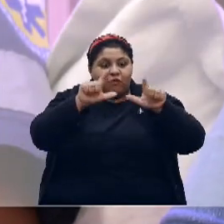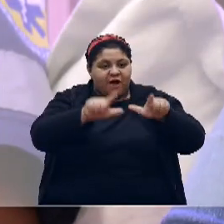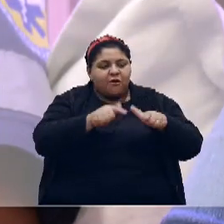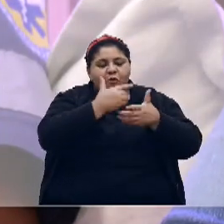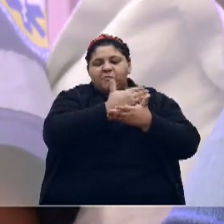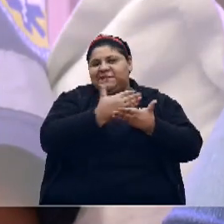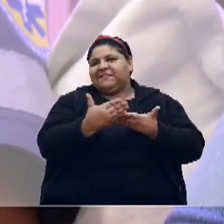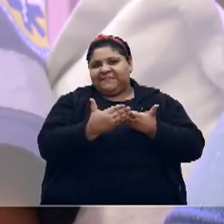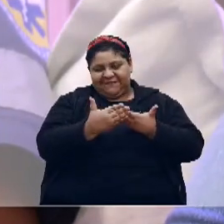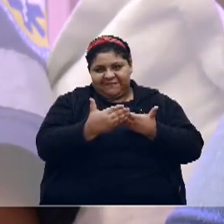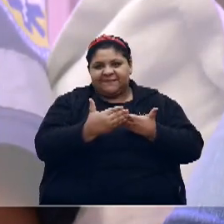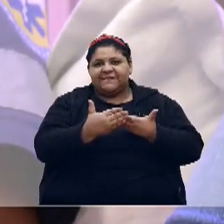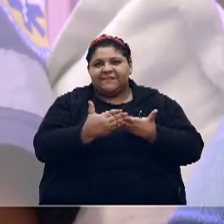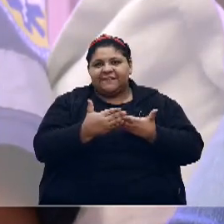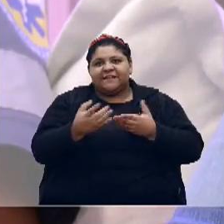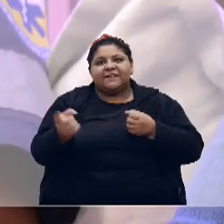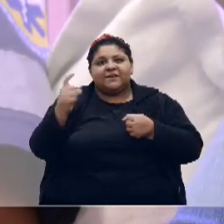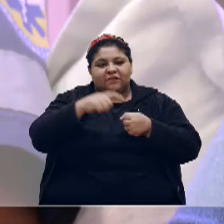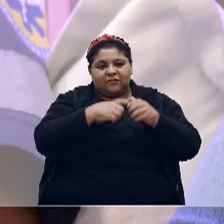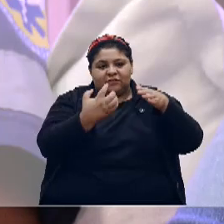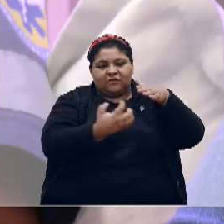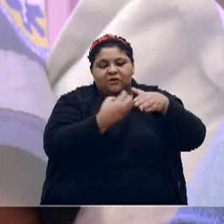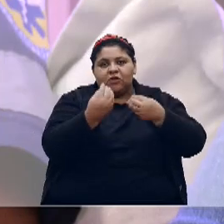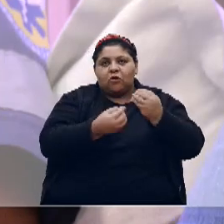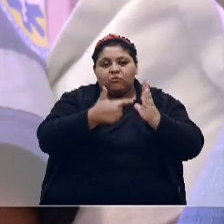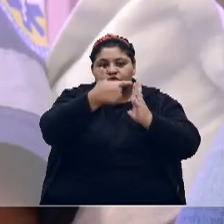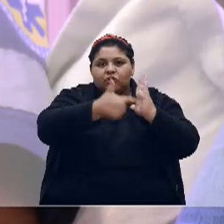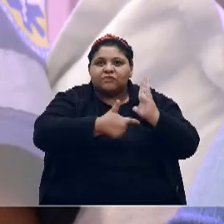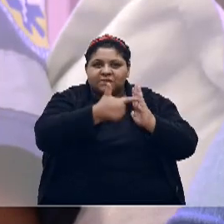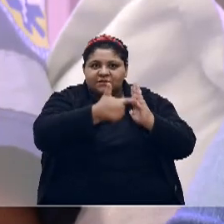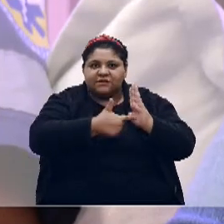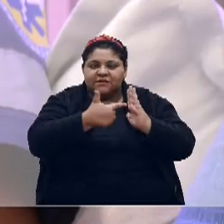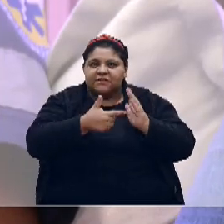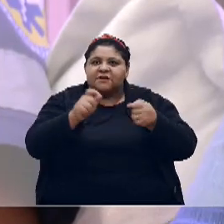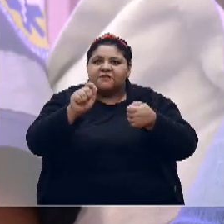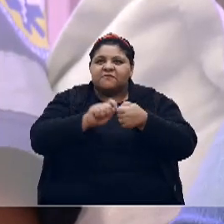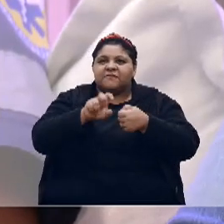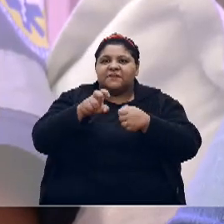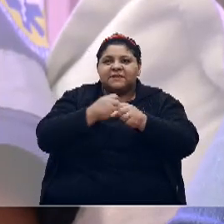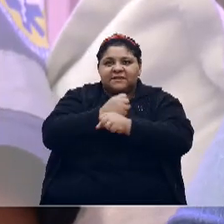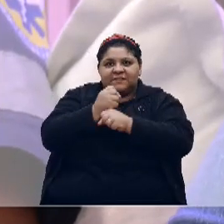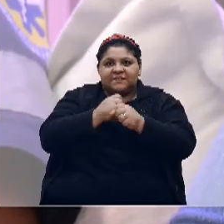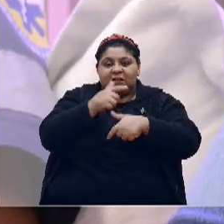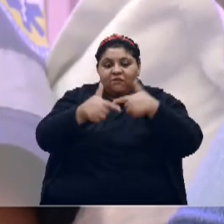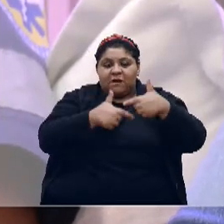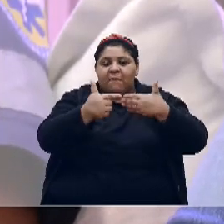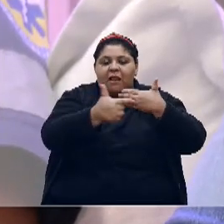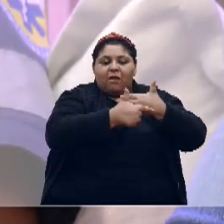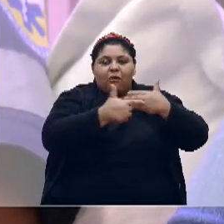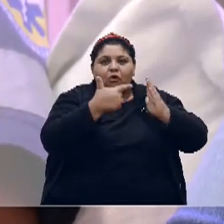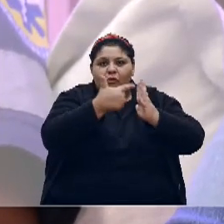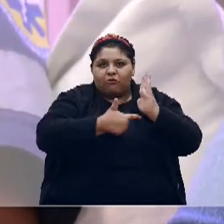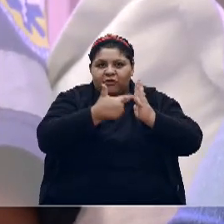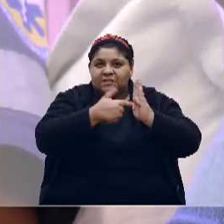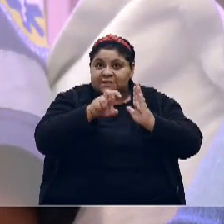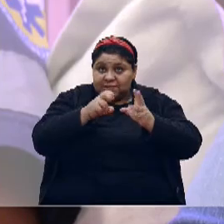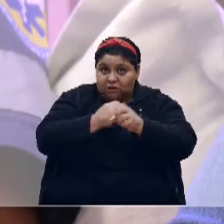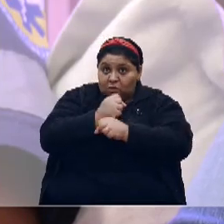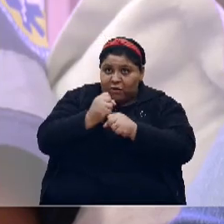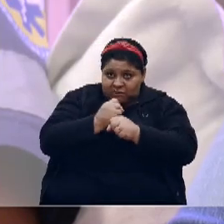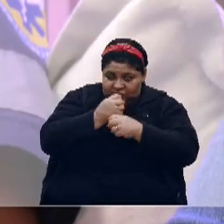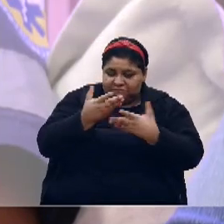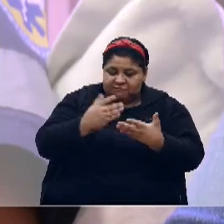né? E aí eu voltei para a empresa como soldadora. E já faz 5 anos que eu tô na função de soldadora, no caso. 5 anos já. 5